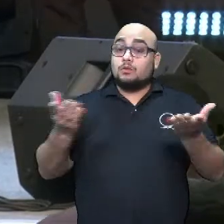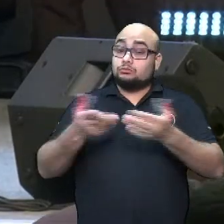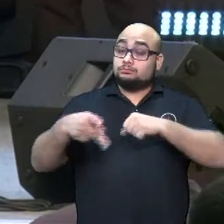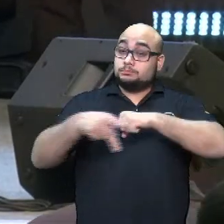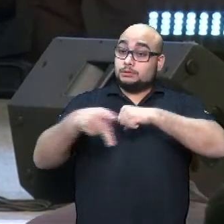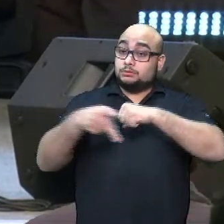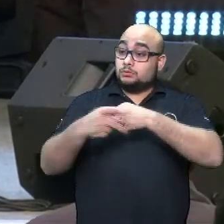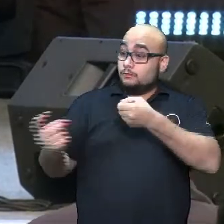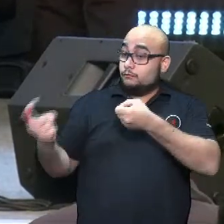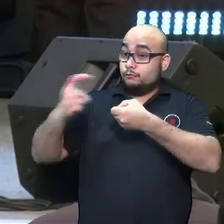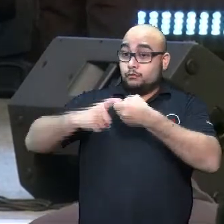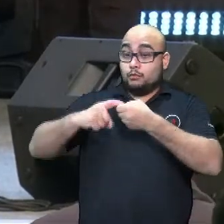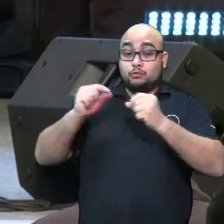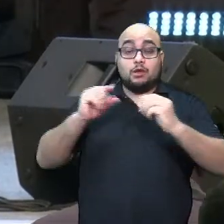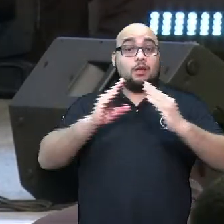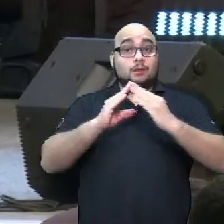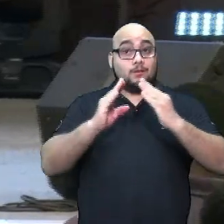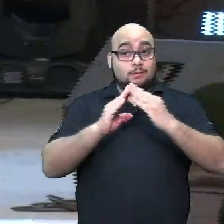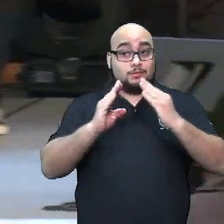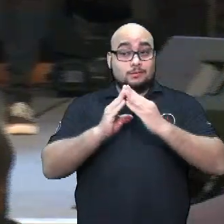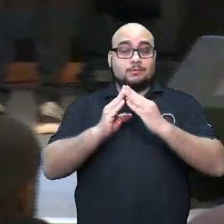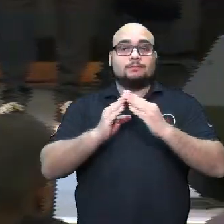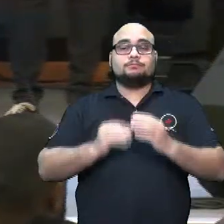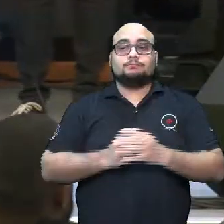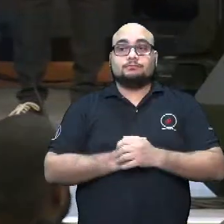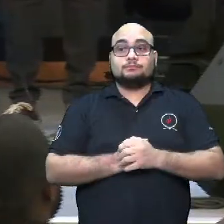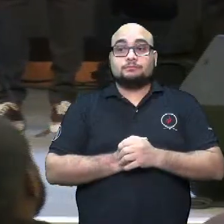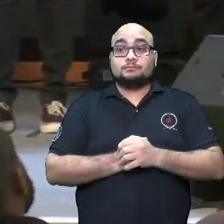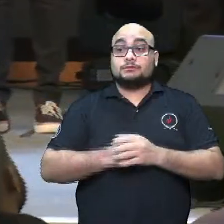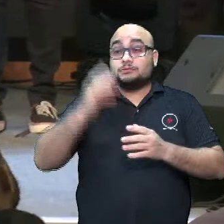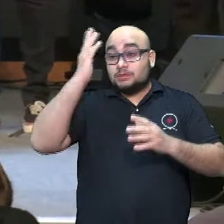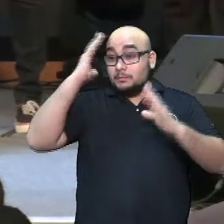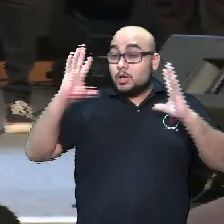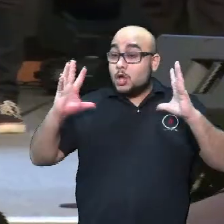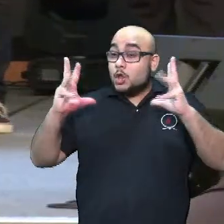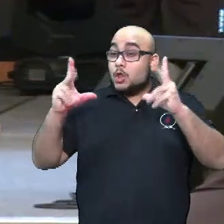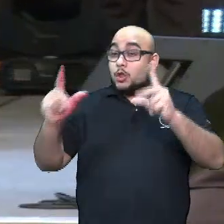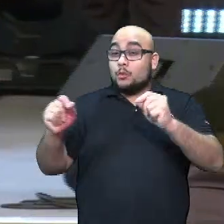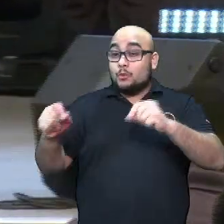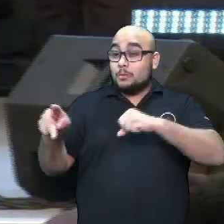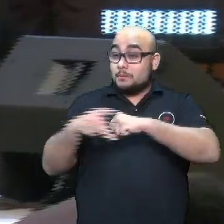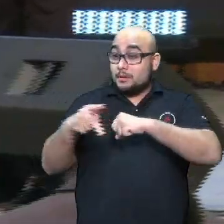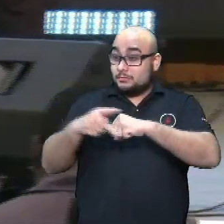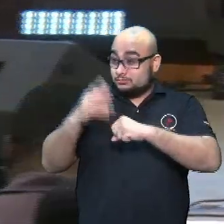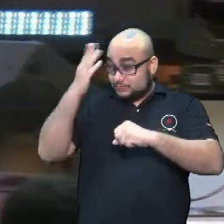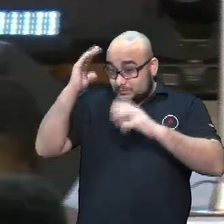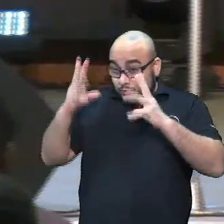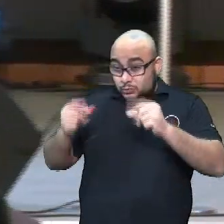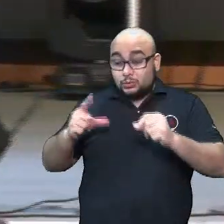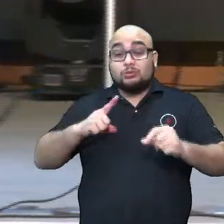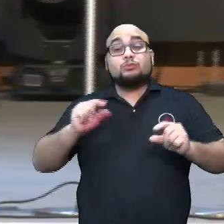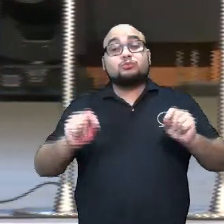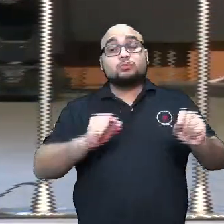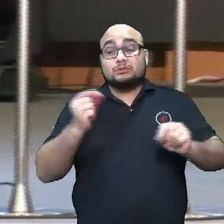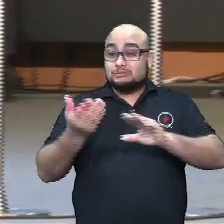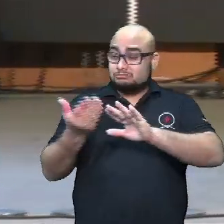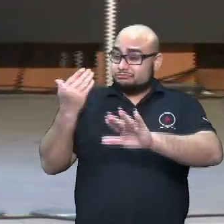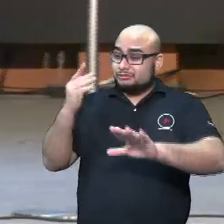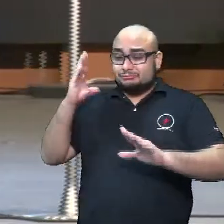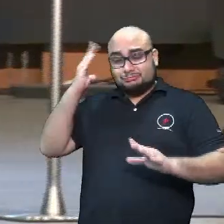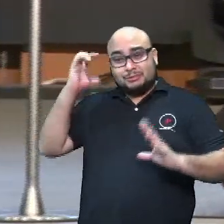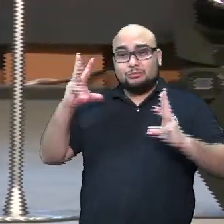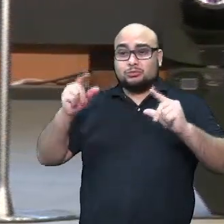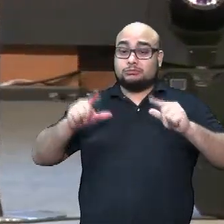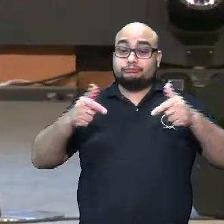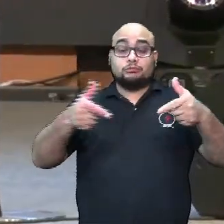para casa. Eu sei tudo que você fez. Pedro disse: Senhor, tu sabes de tudo. E ele sabe o que você cometeu, aonde você andou, mas está